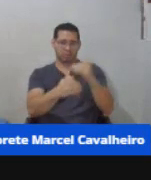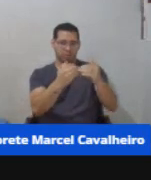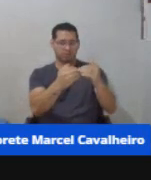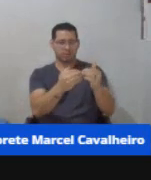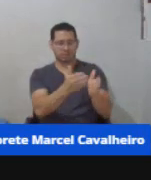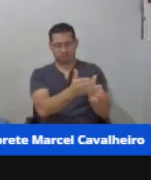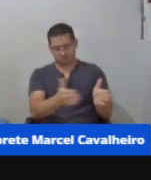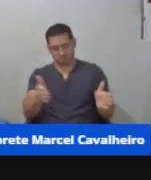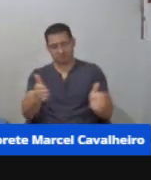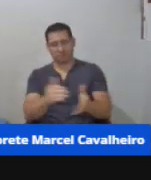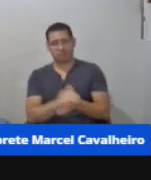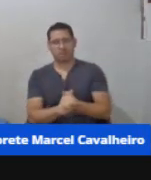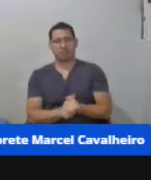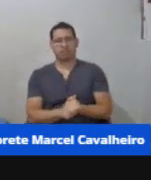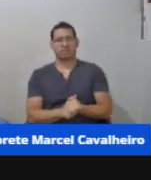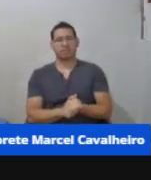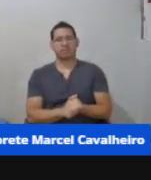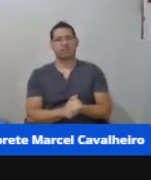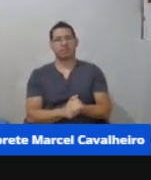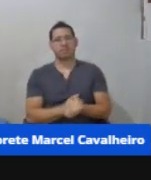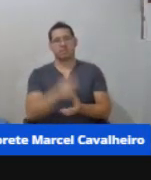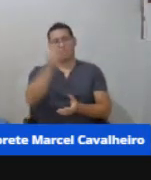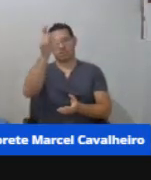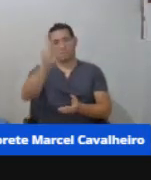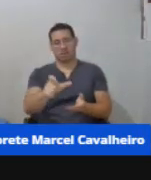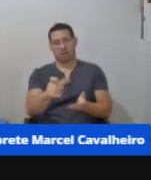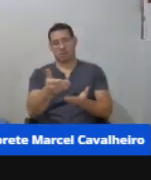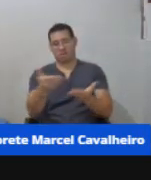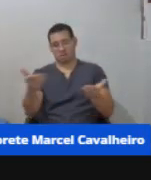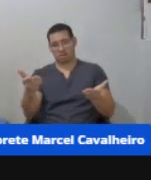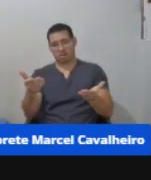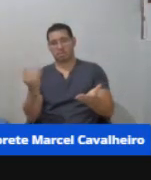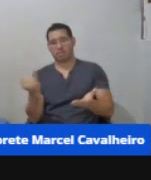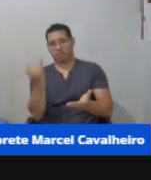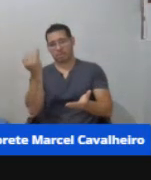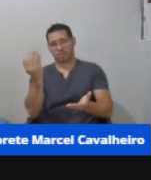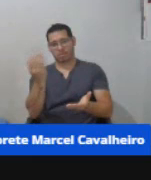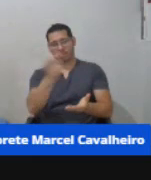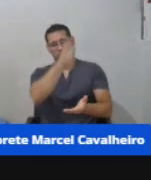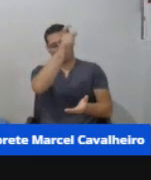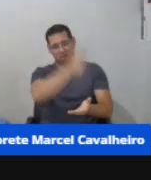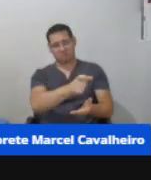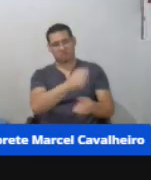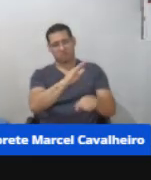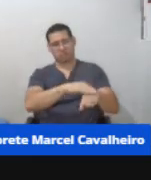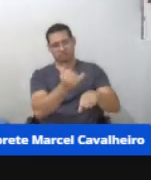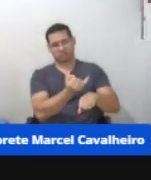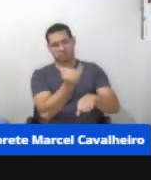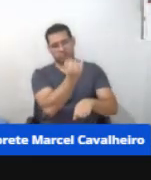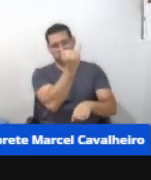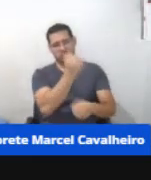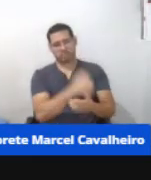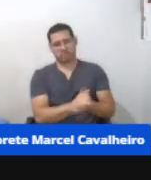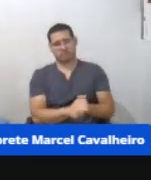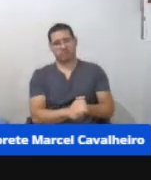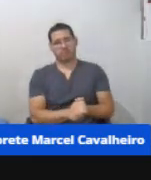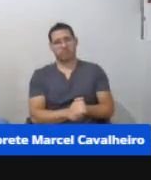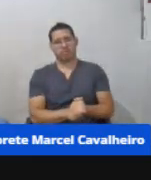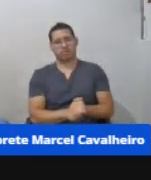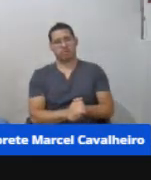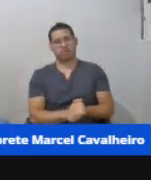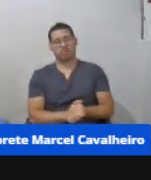né, que estão aí evidenciadas na parte da coluna prioridade. Prioridades que são as que nós